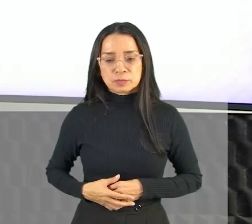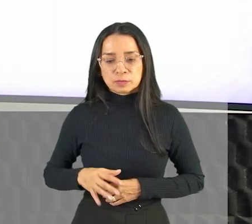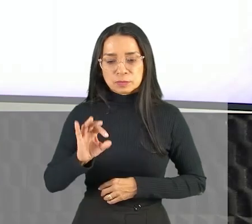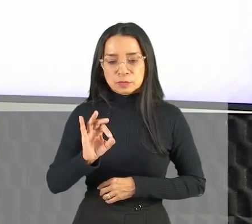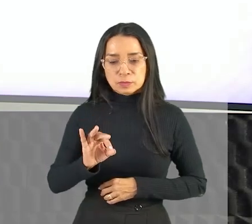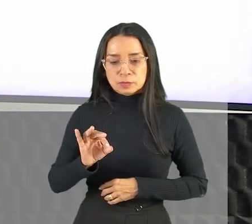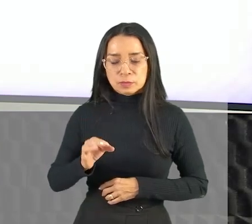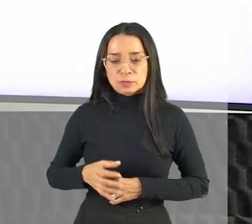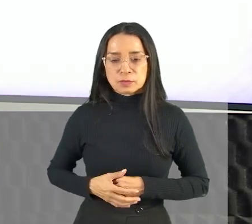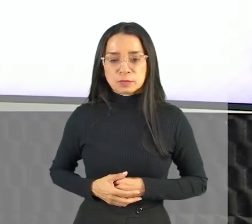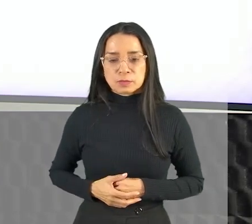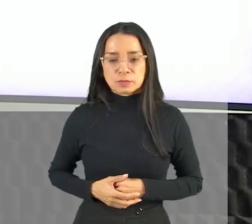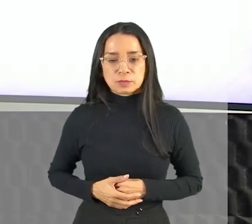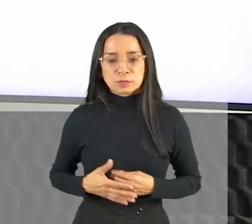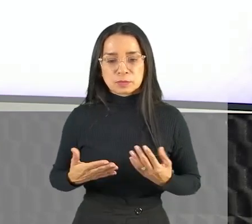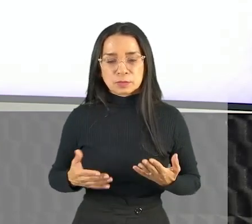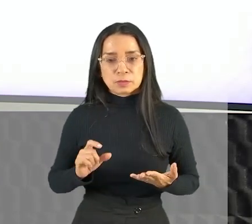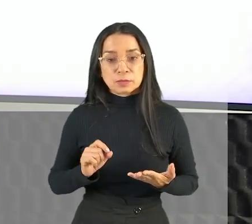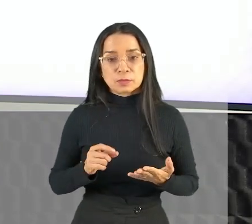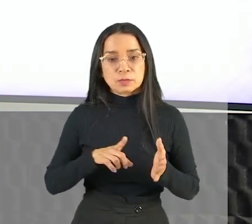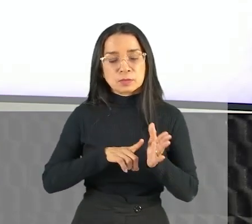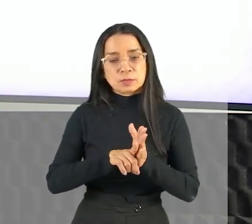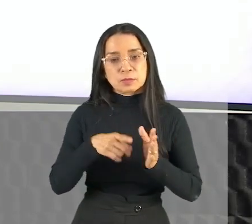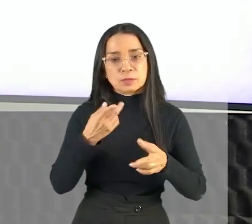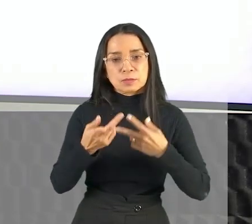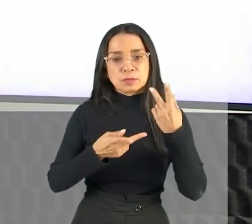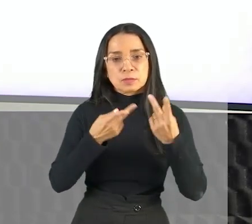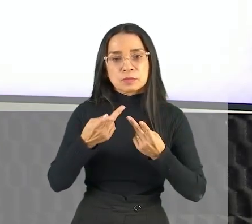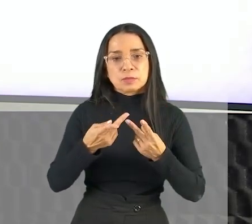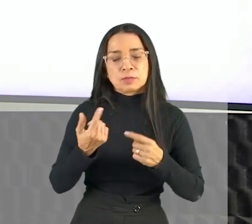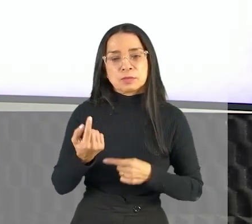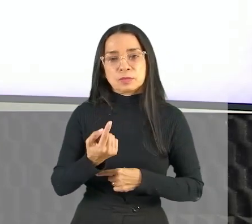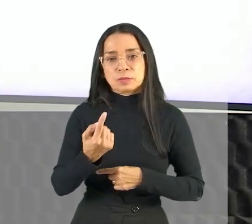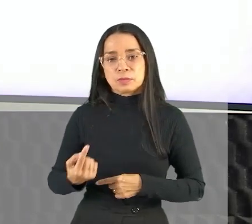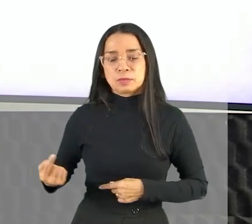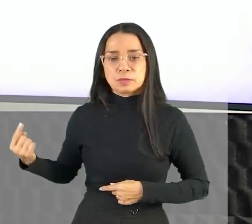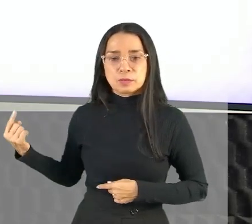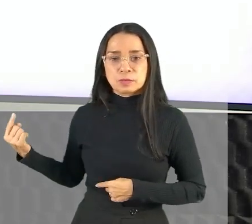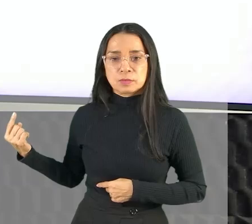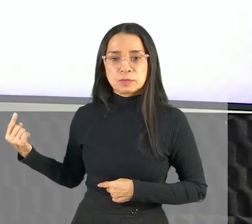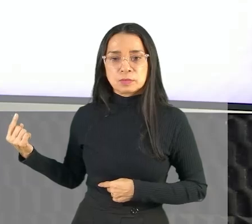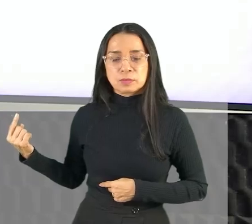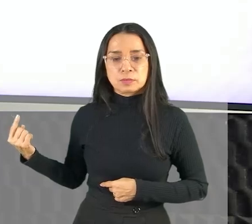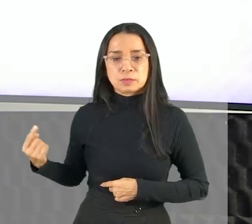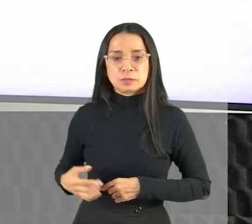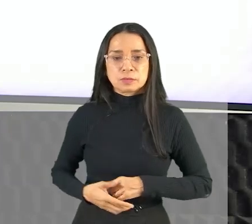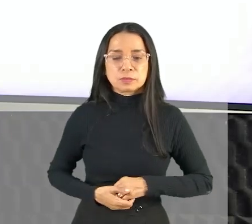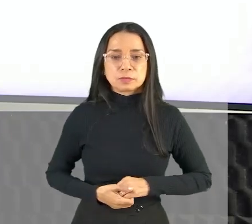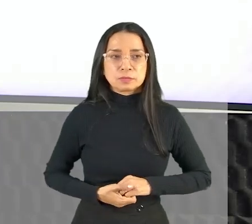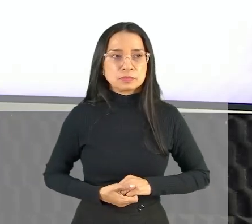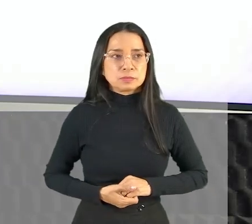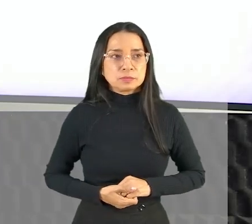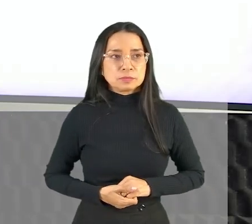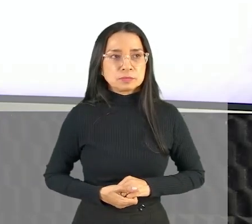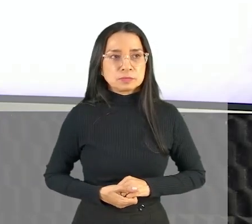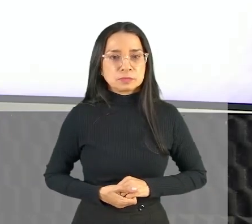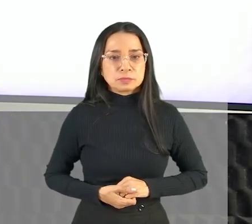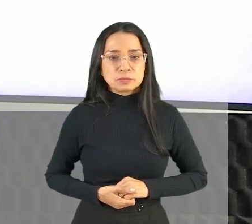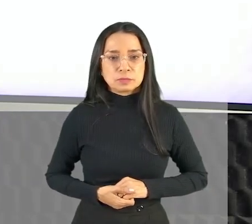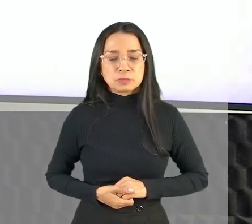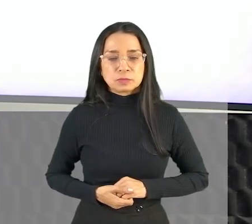Certinho? Então, como a questão está falando respectivamente oosfera, então a oosfera vai ser,